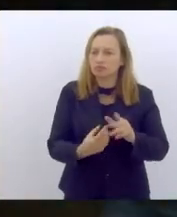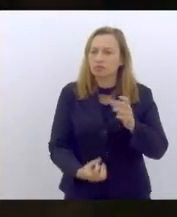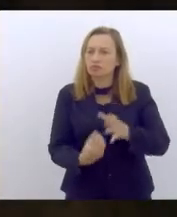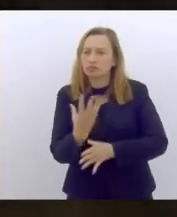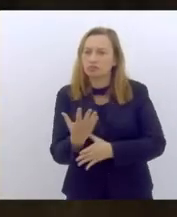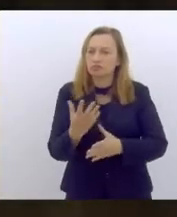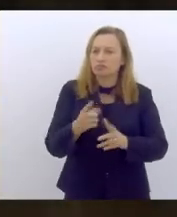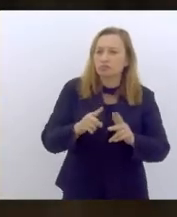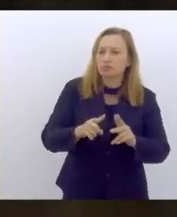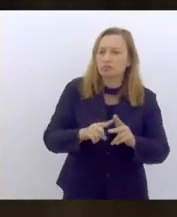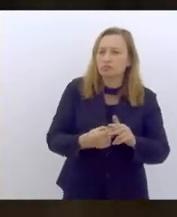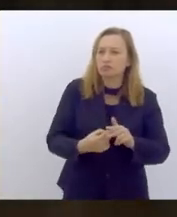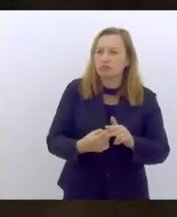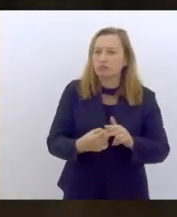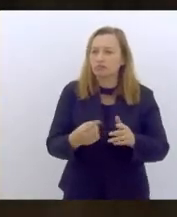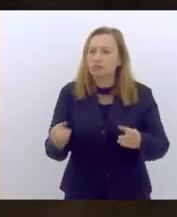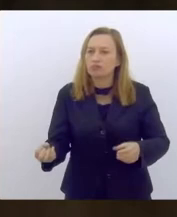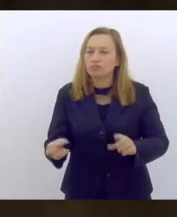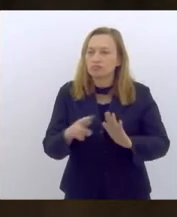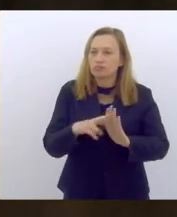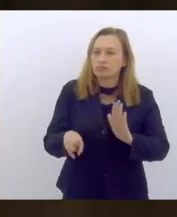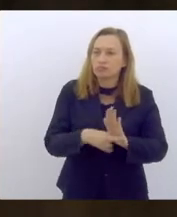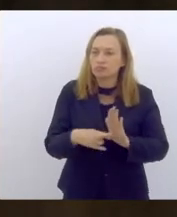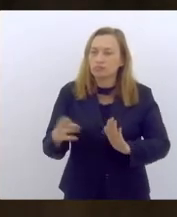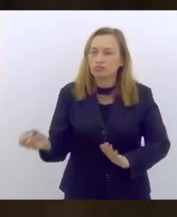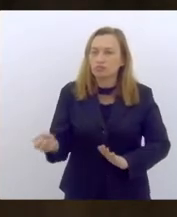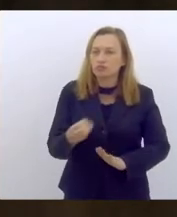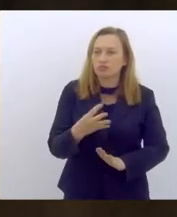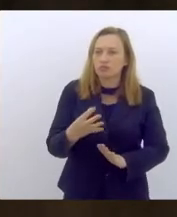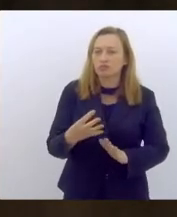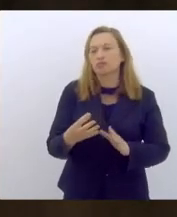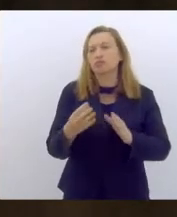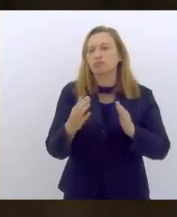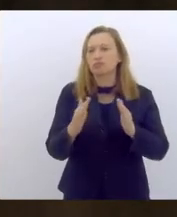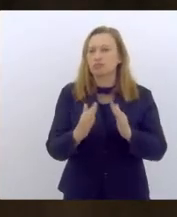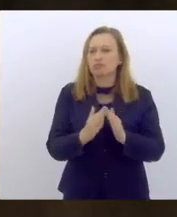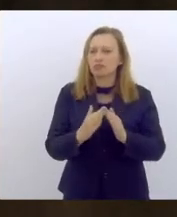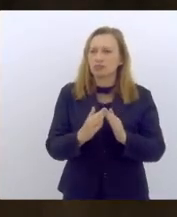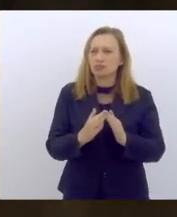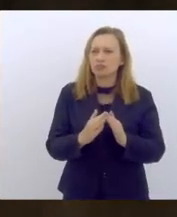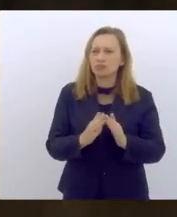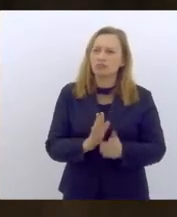criação e alteração de normas internas nas mesmas